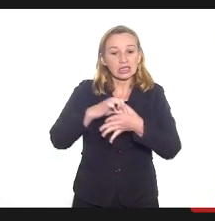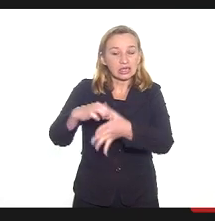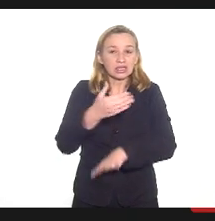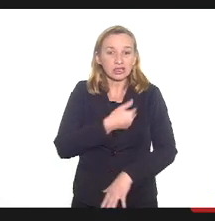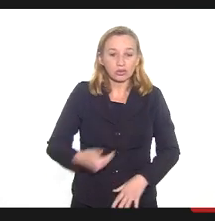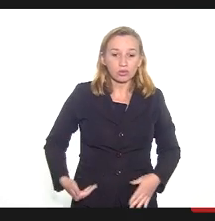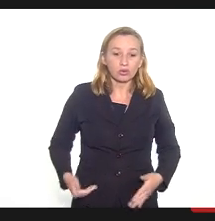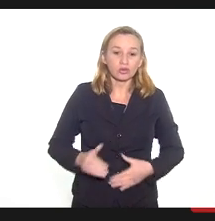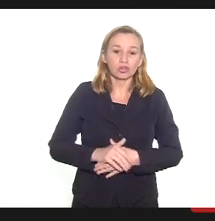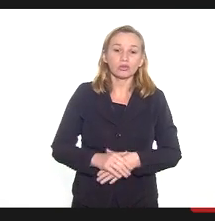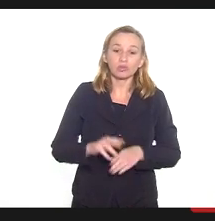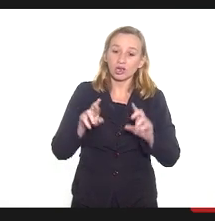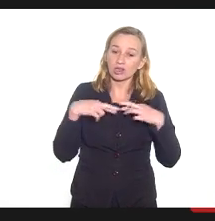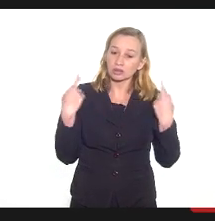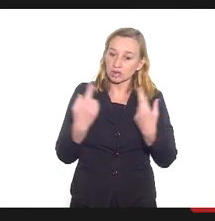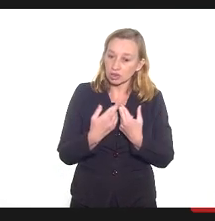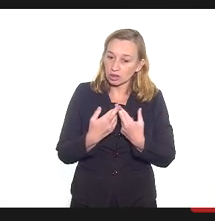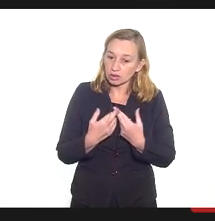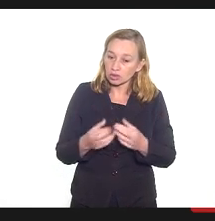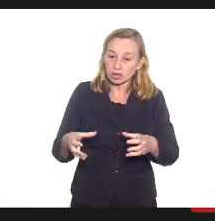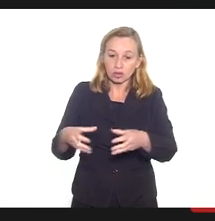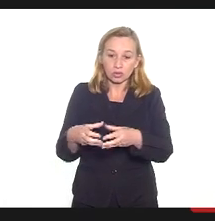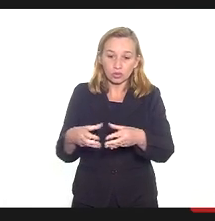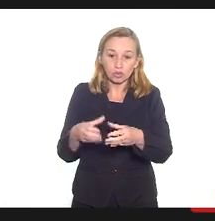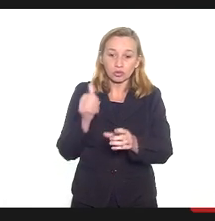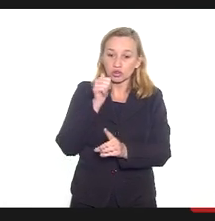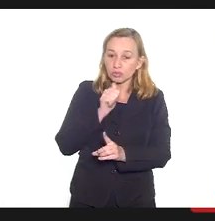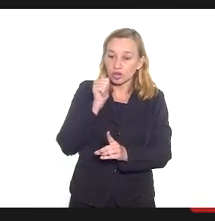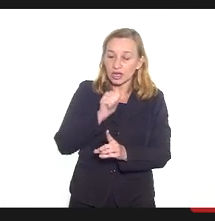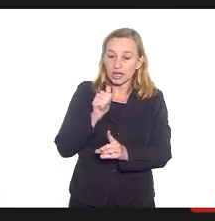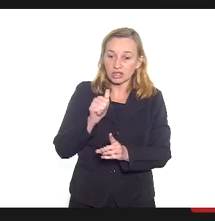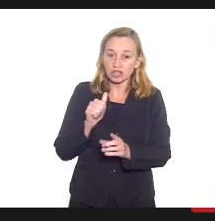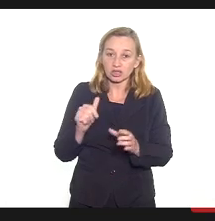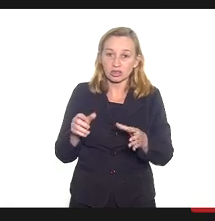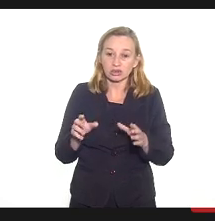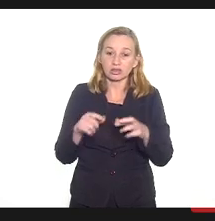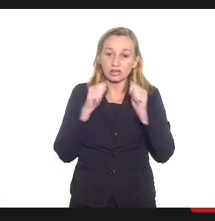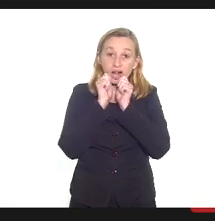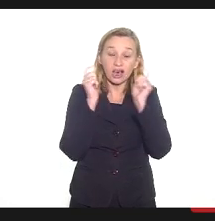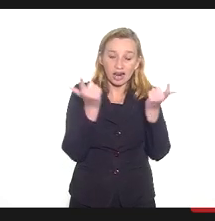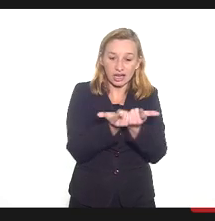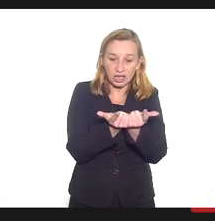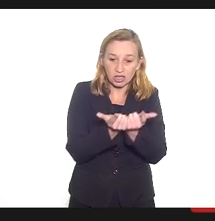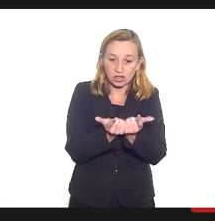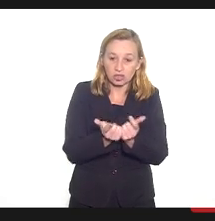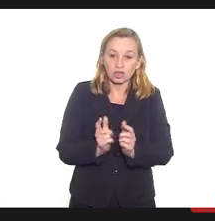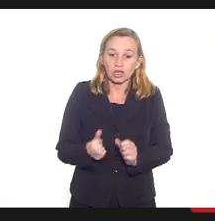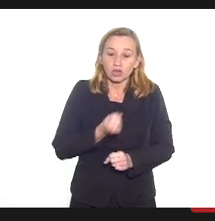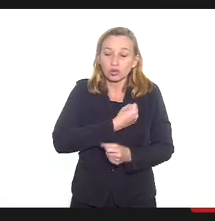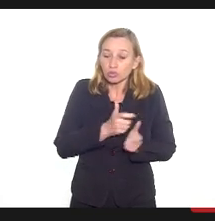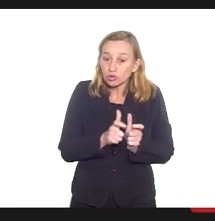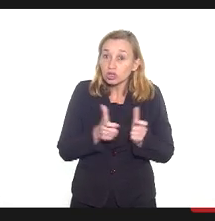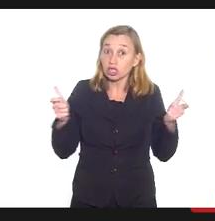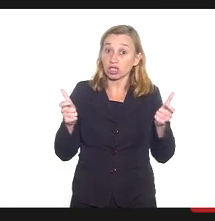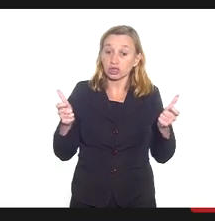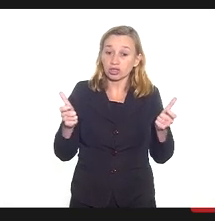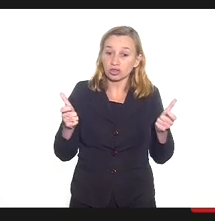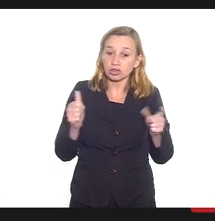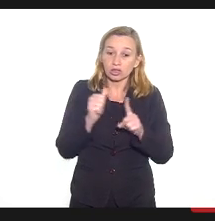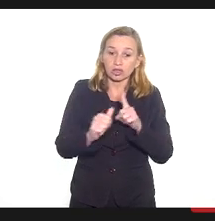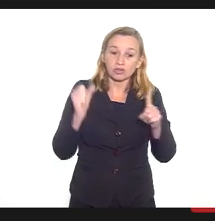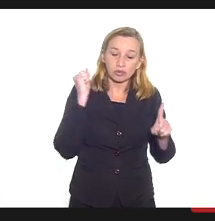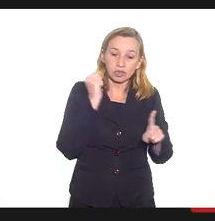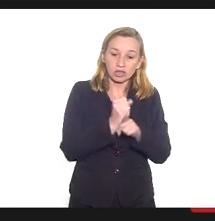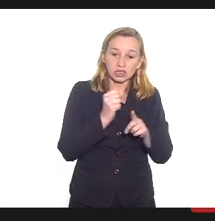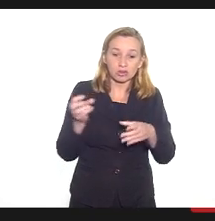governo uma reunião com a bancada feminina da Alerj, conta desse aumento tão grande do feminicídio